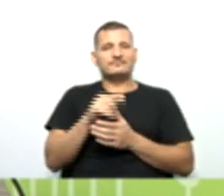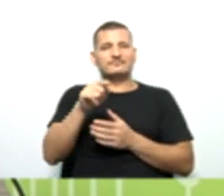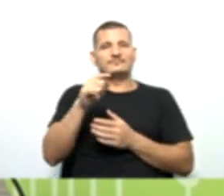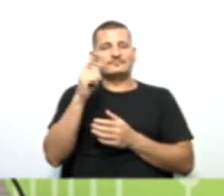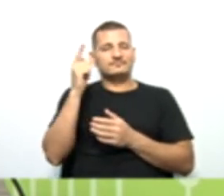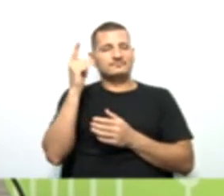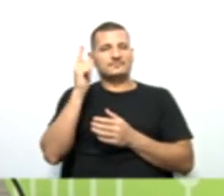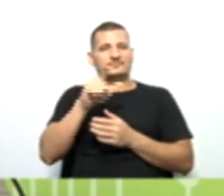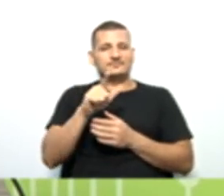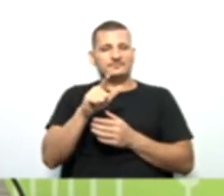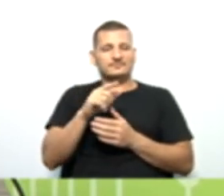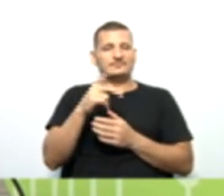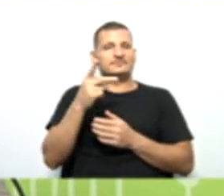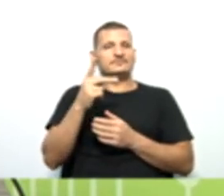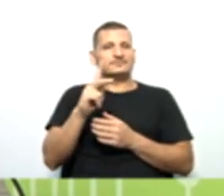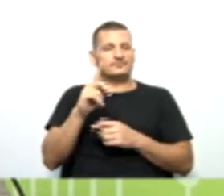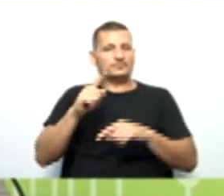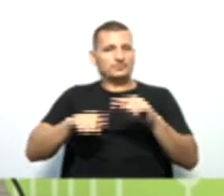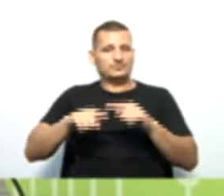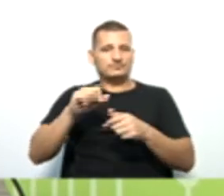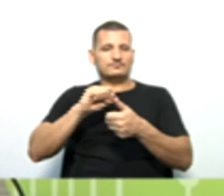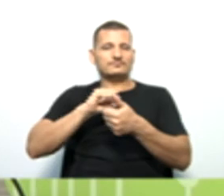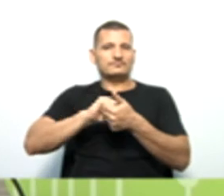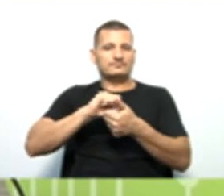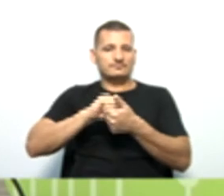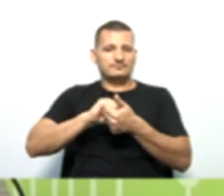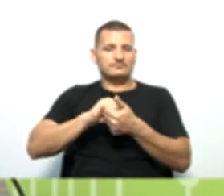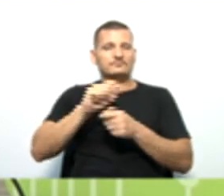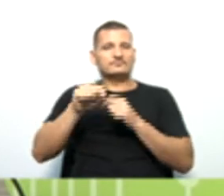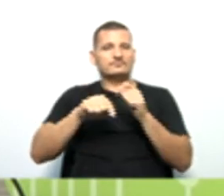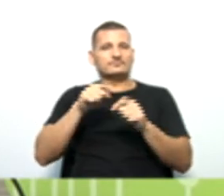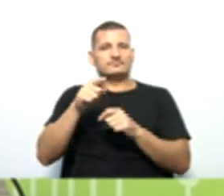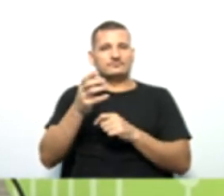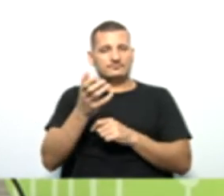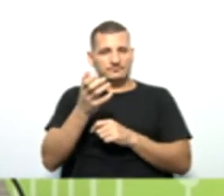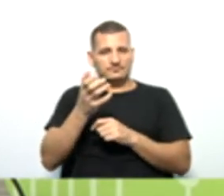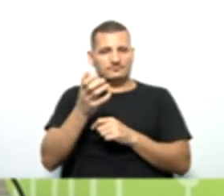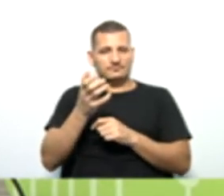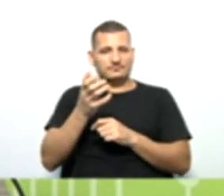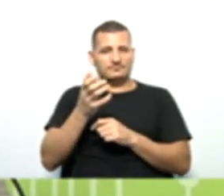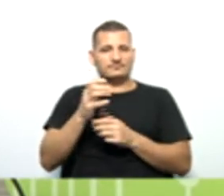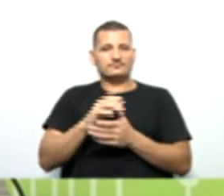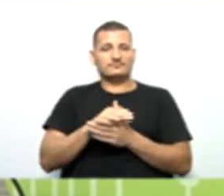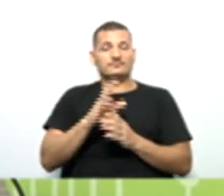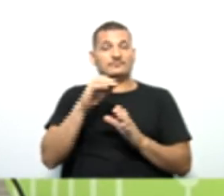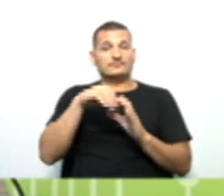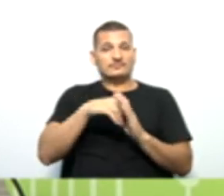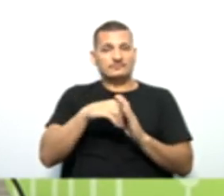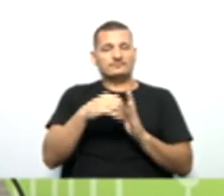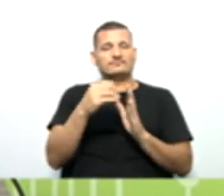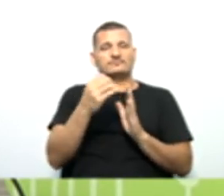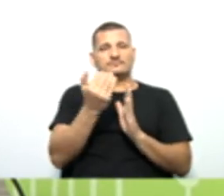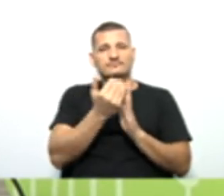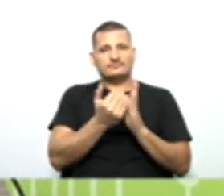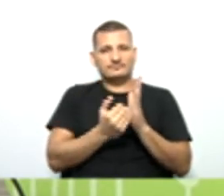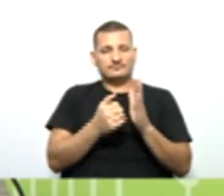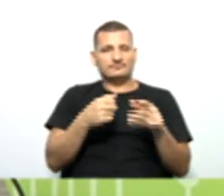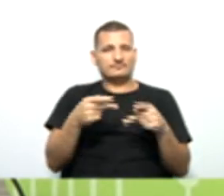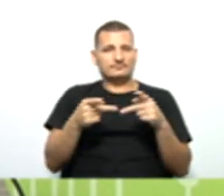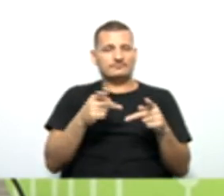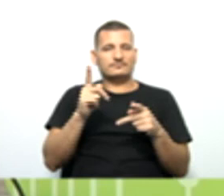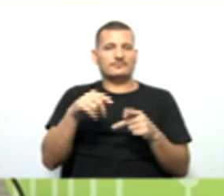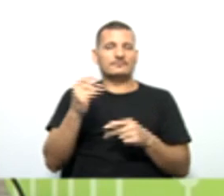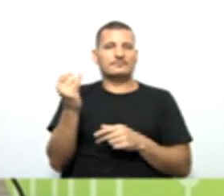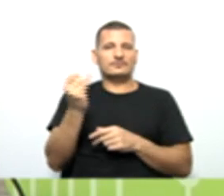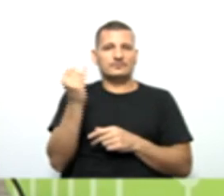ali no seu produto com qualidade, aquilo que realmente você quer. Tá? Dentro das atividades de projeto, isso é muito importante.